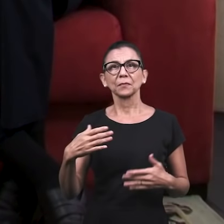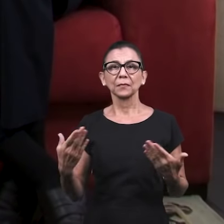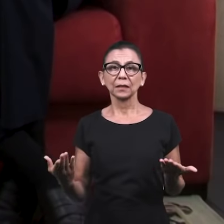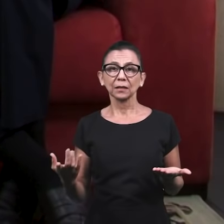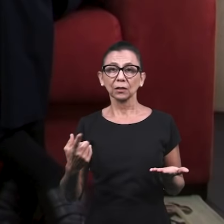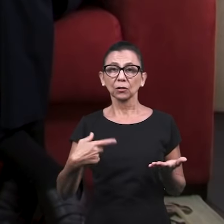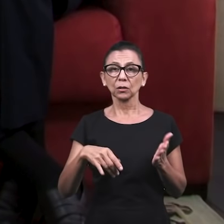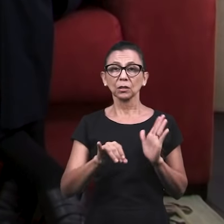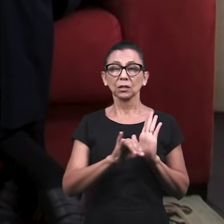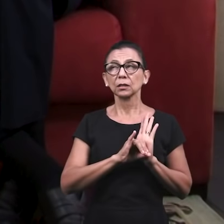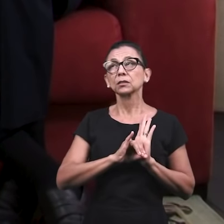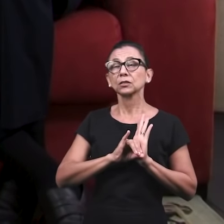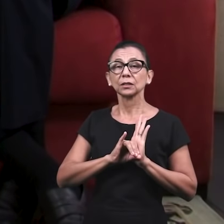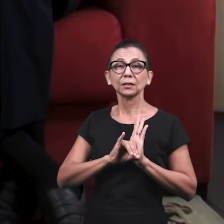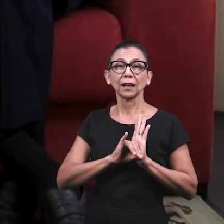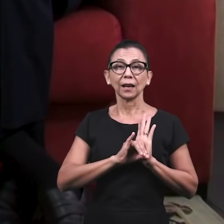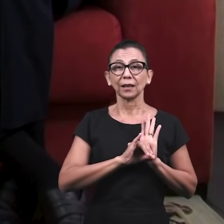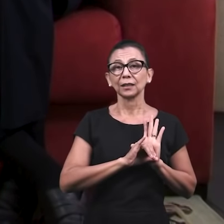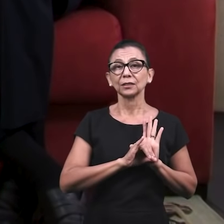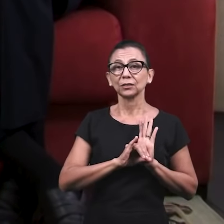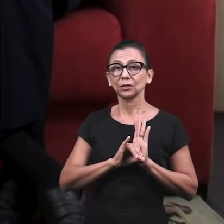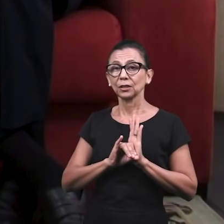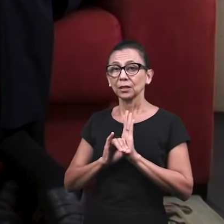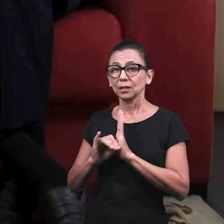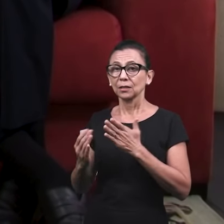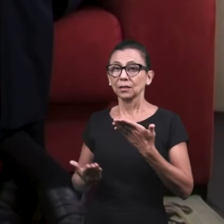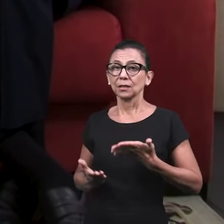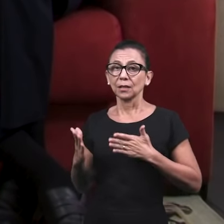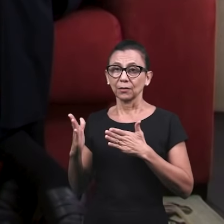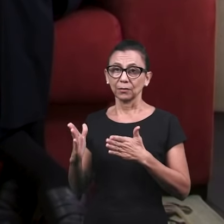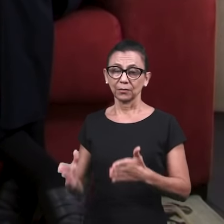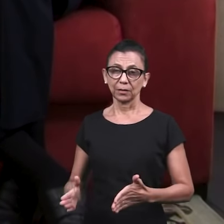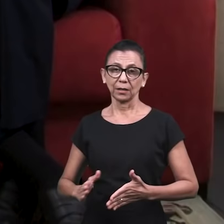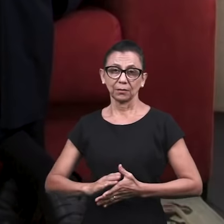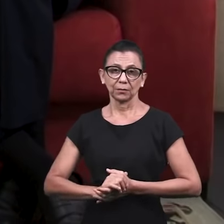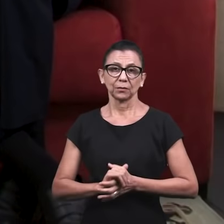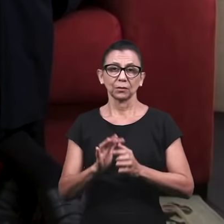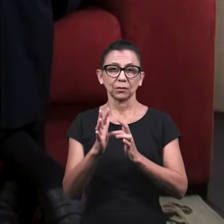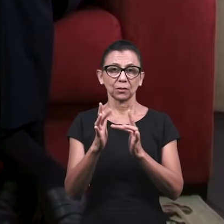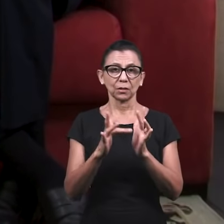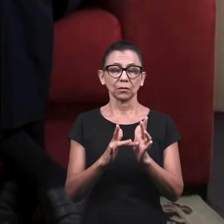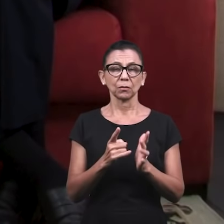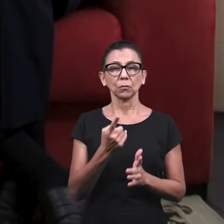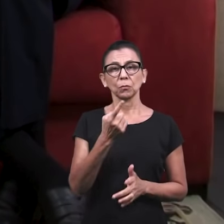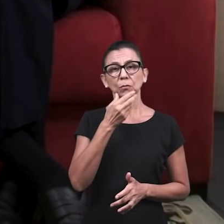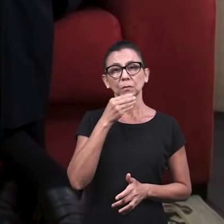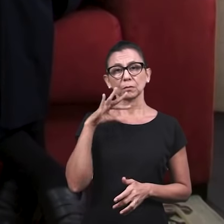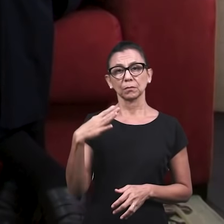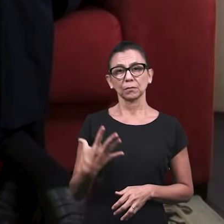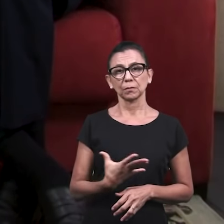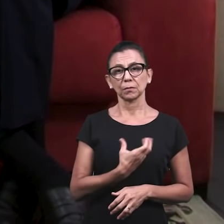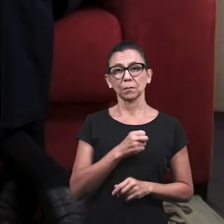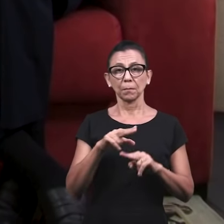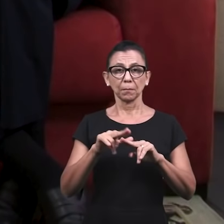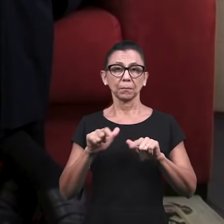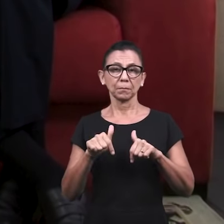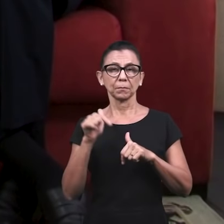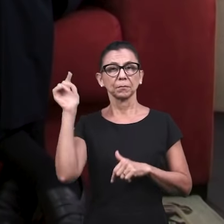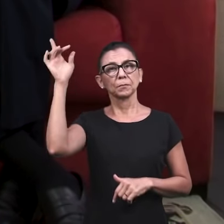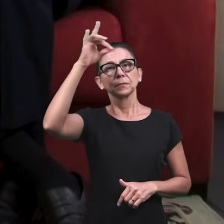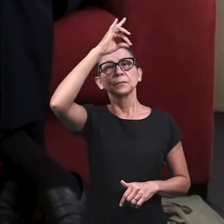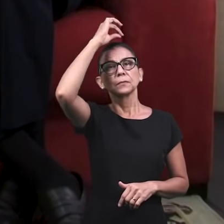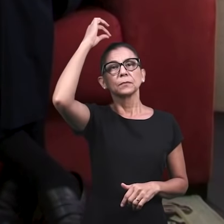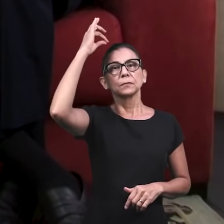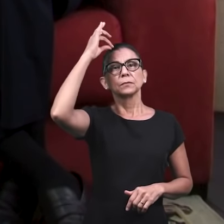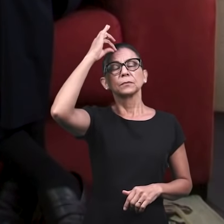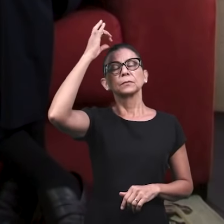este vínculo de identidade que a igreja tem com o seu Salvador, o Senhor Jesus, por intermédio do Espírito Santo. Glória a Jesus.